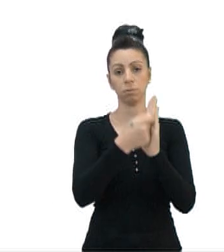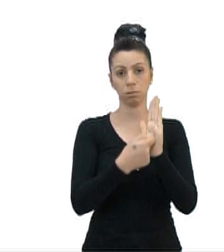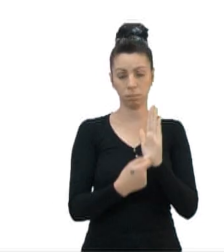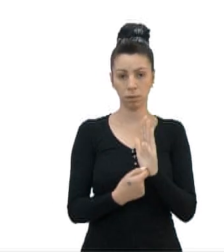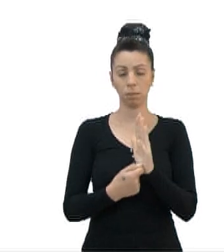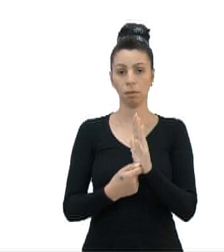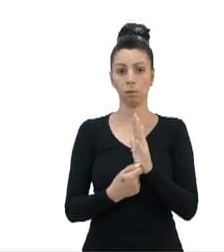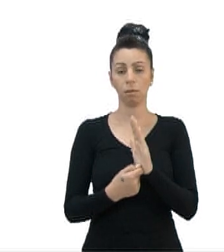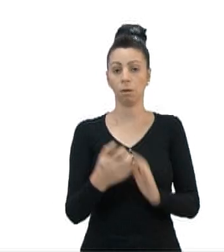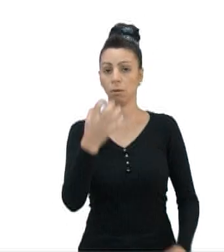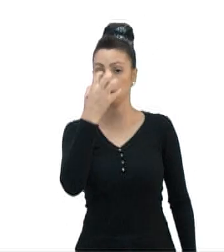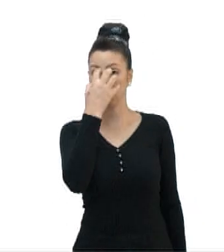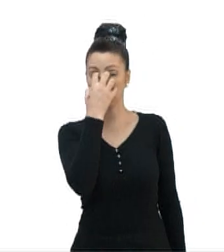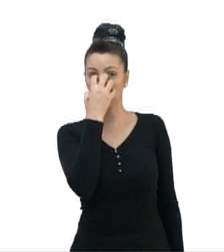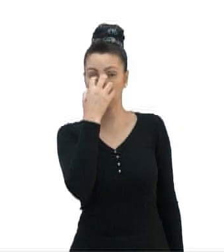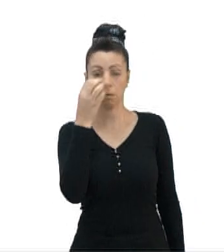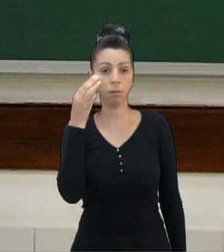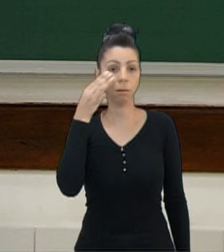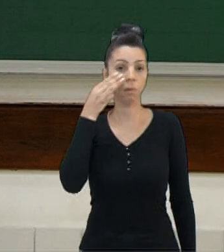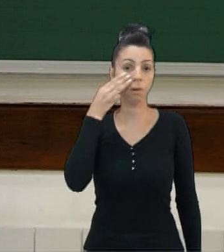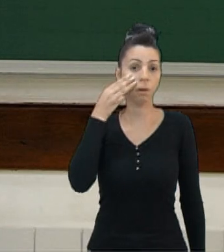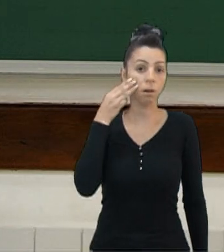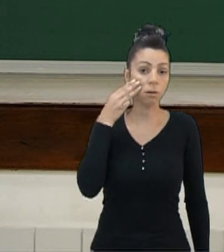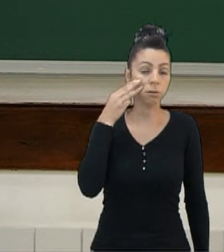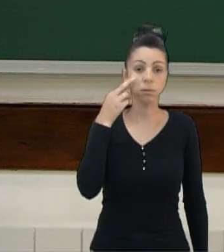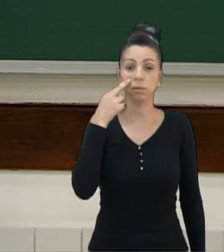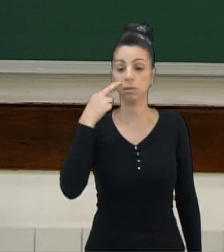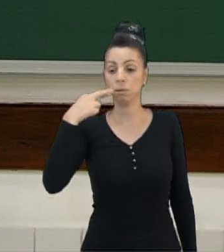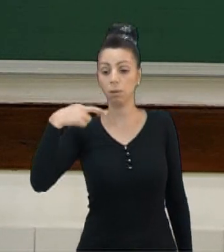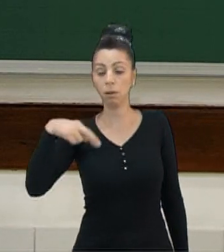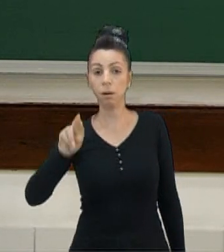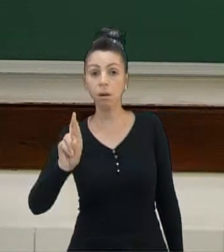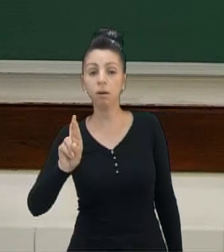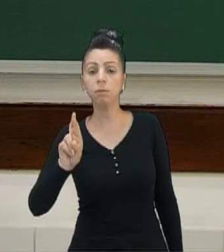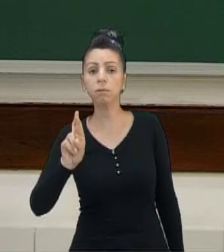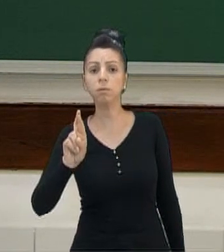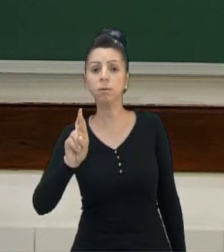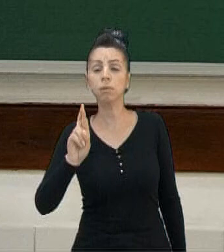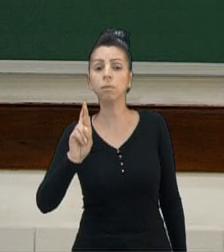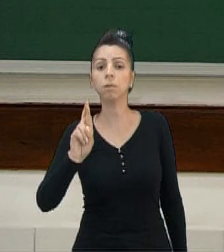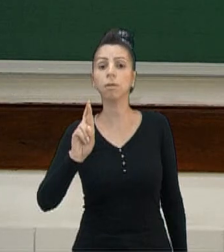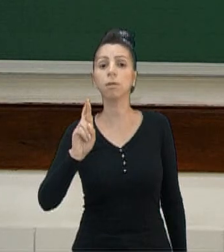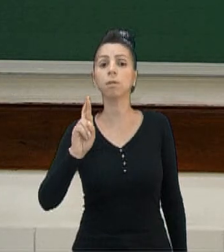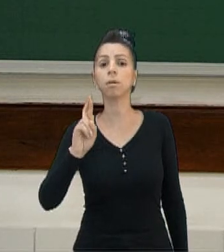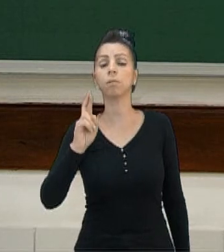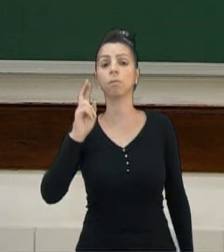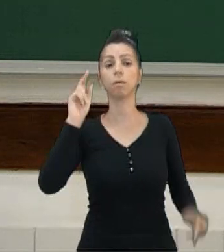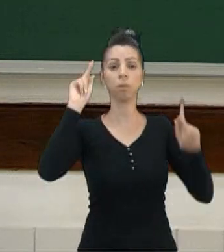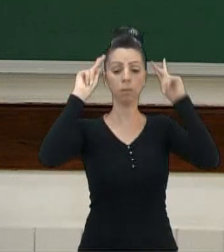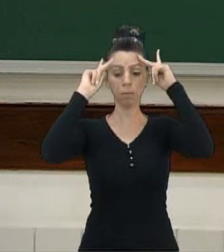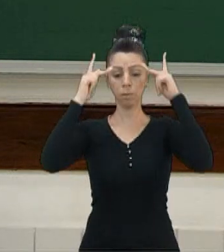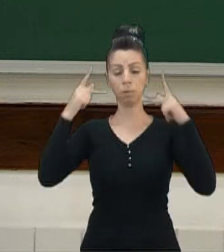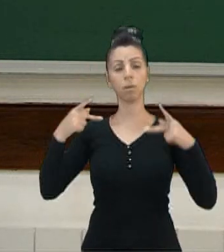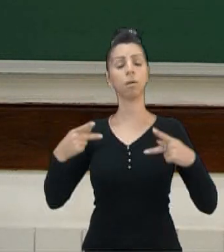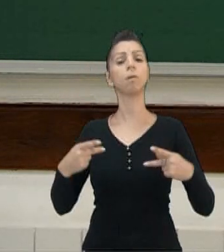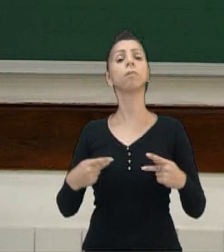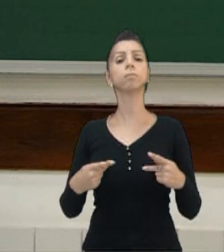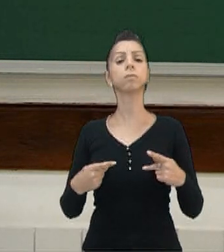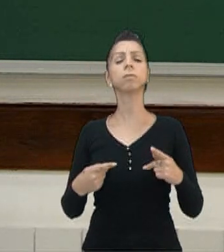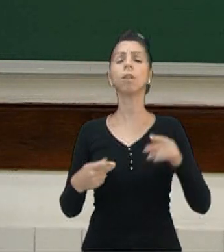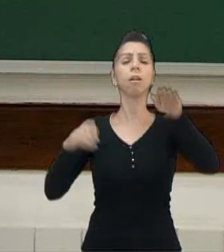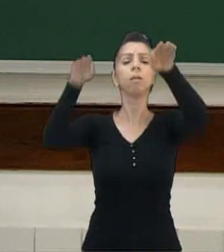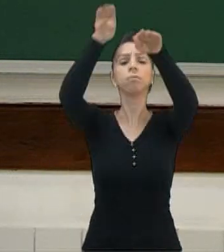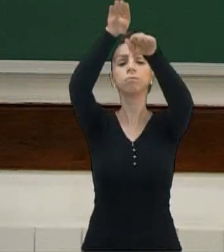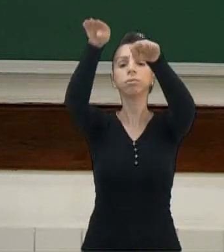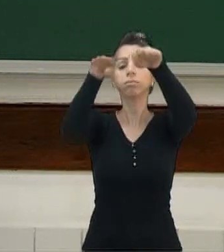rato, tá bom? Cão, gato e rato e homem. Que hierarquia é essa que o nosso artista, que o poeta colocou